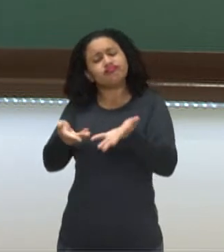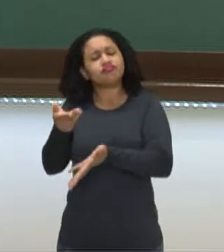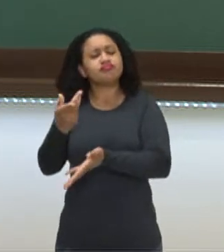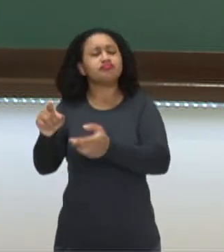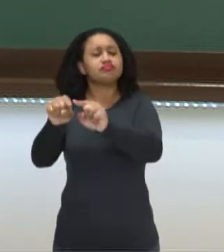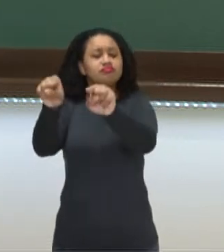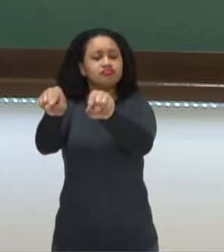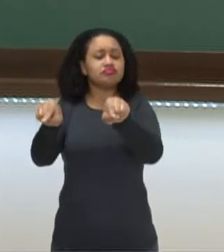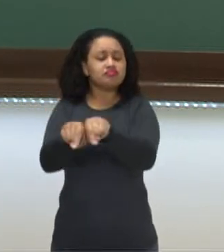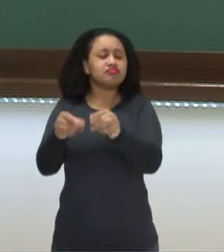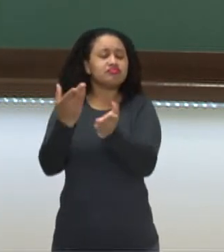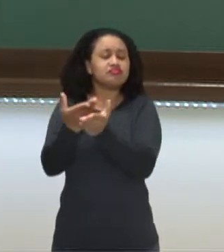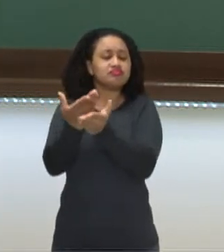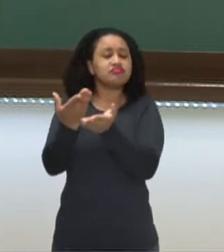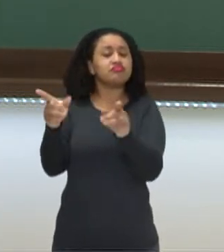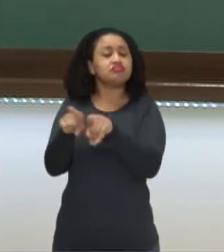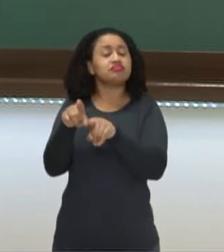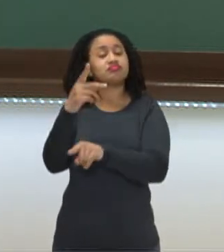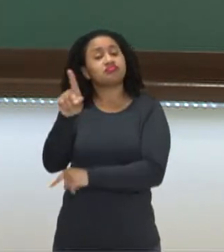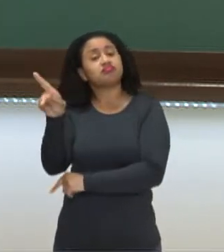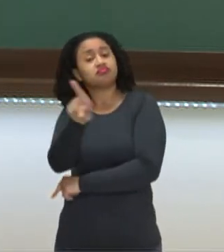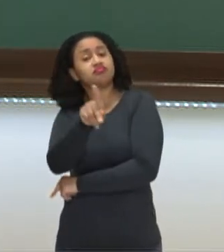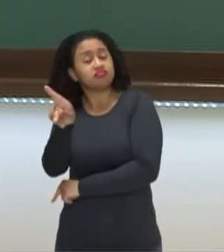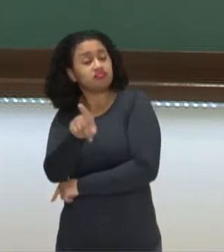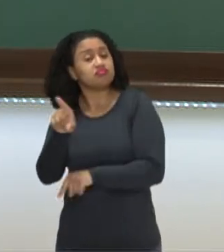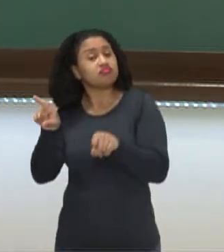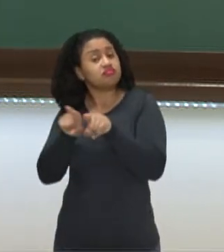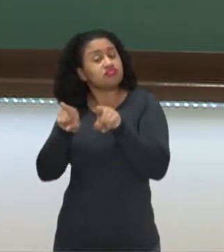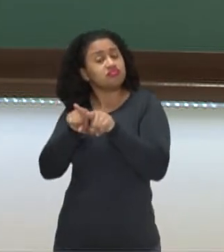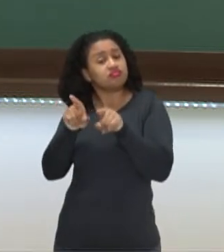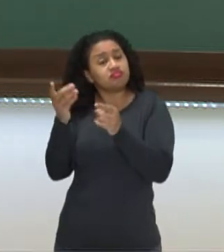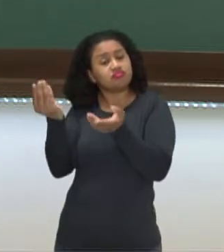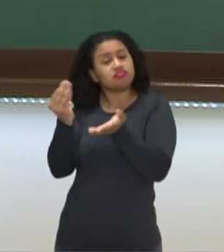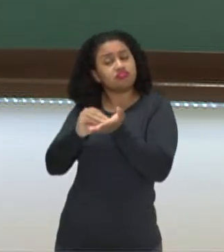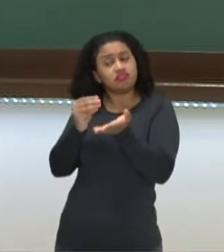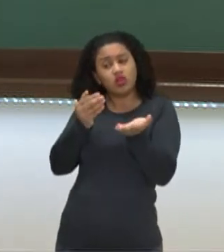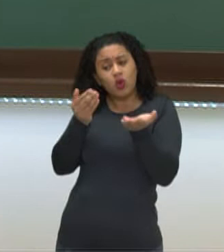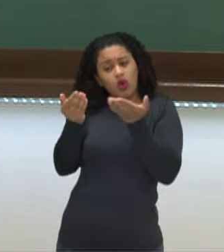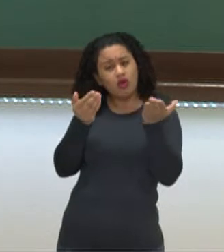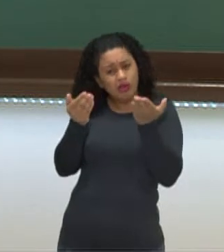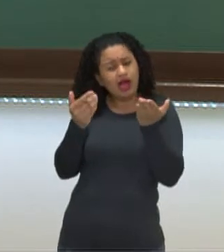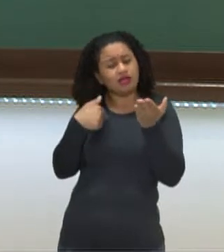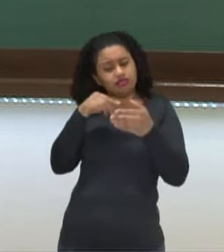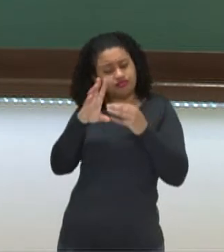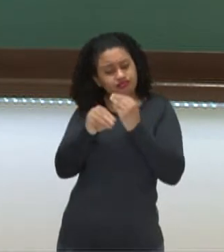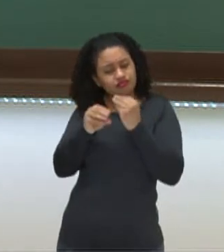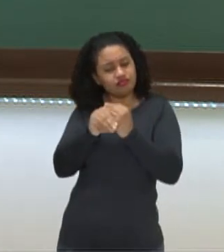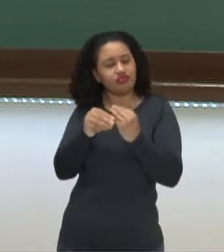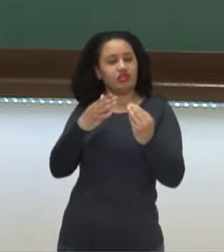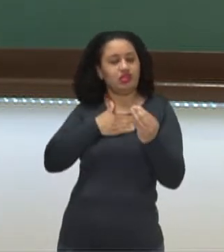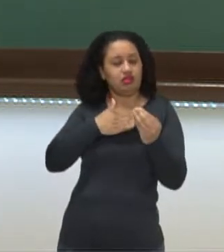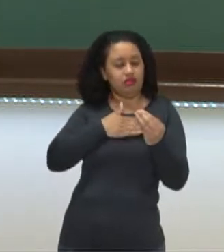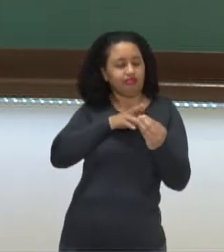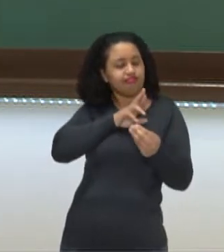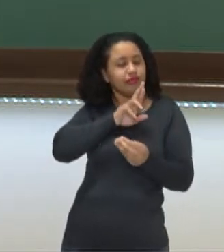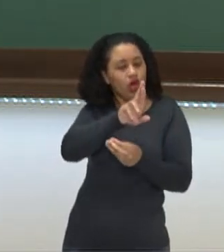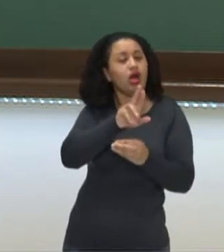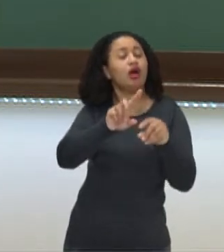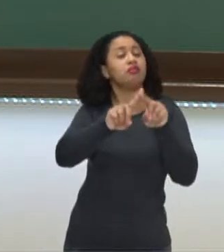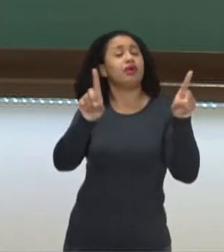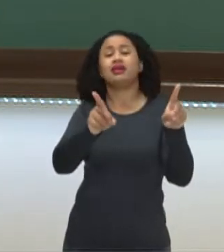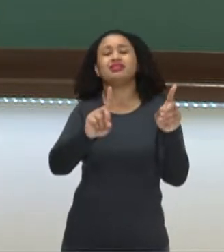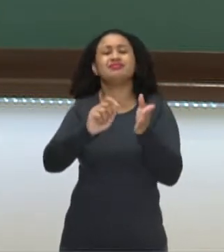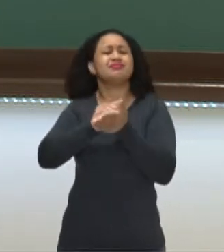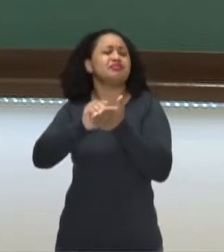sua turma, com seu professor ou sua professora, né? Anota aí se você quiser, complementa com essa resposta aqui, mas